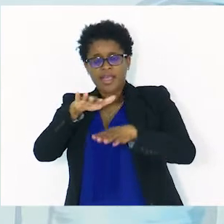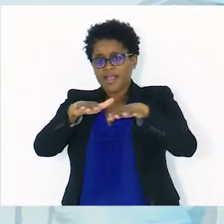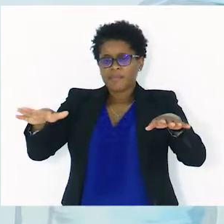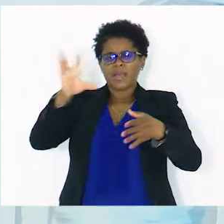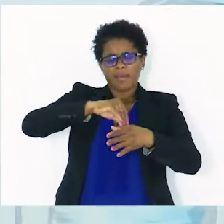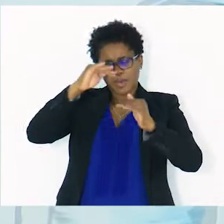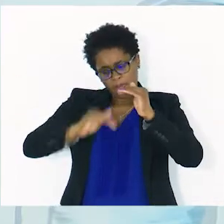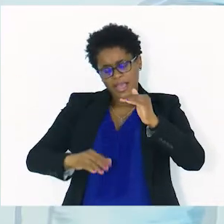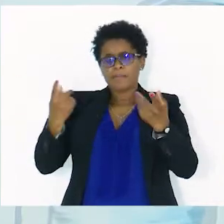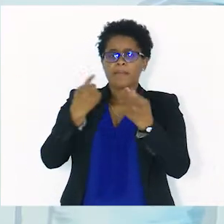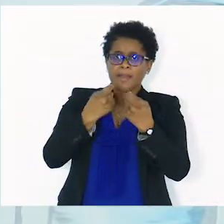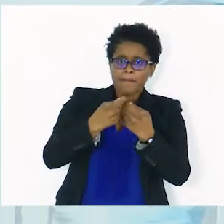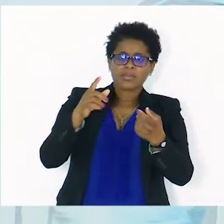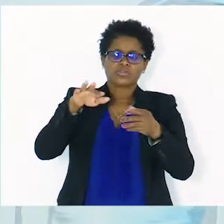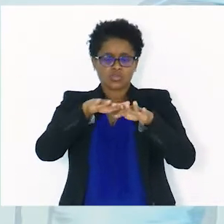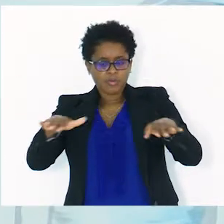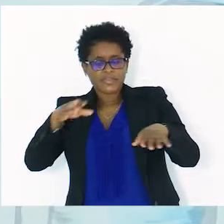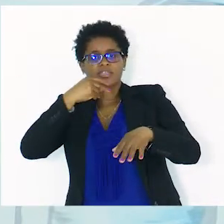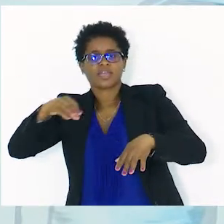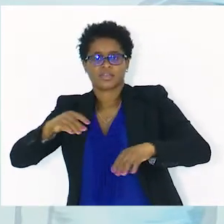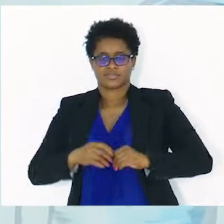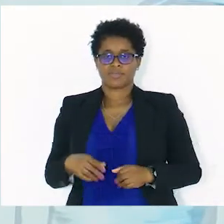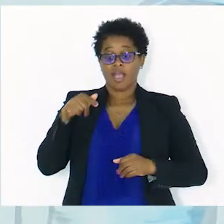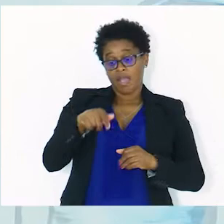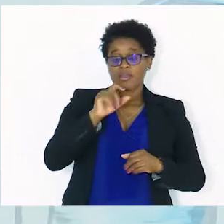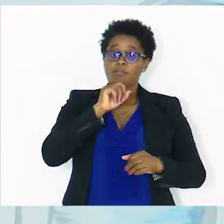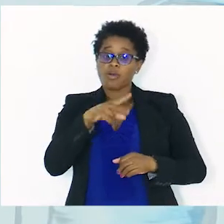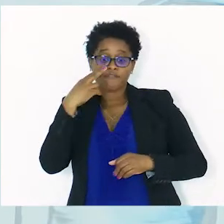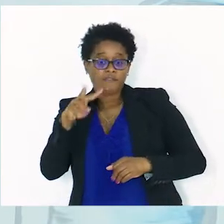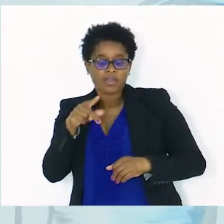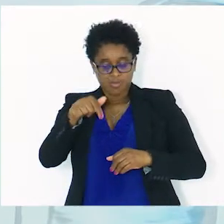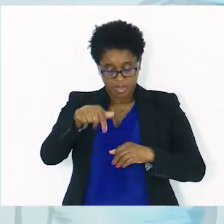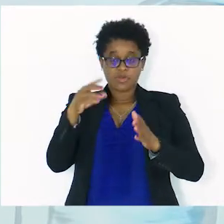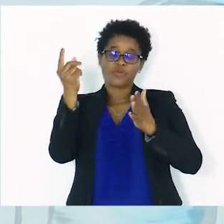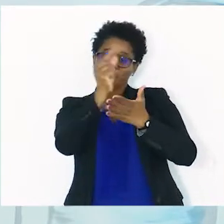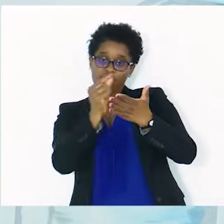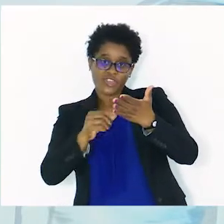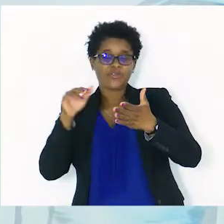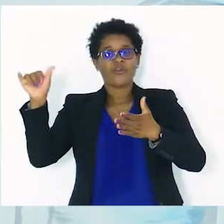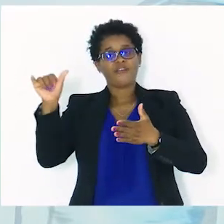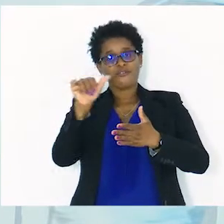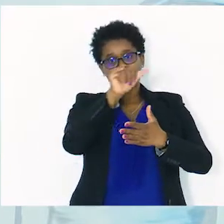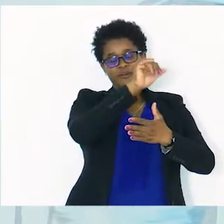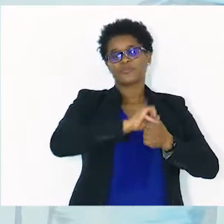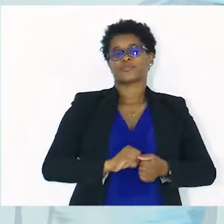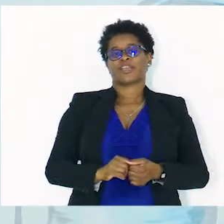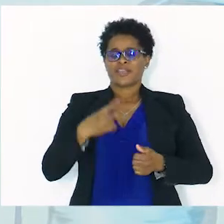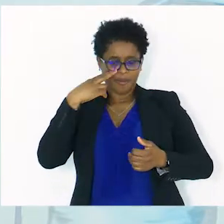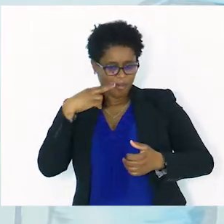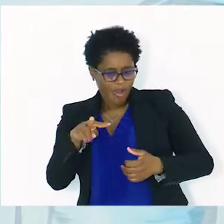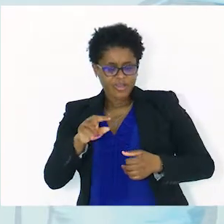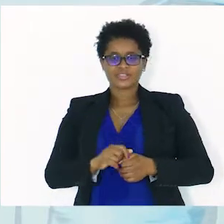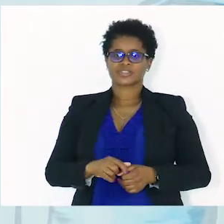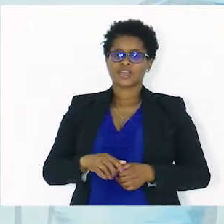mais próxima da superfície terrestre. Então aqui, podem ver, temos aqui um desenho de um avião que mostra que